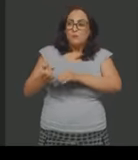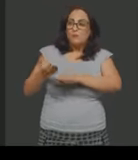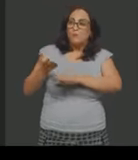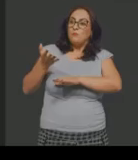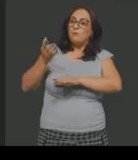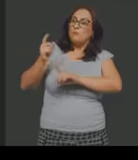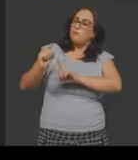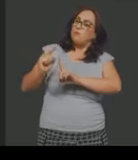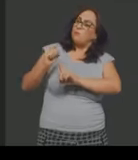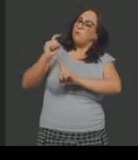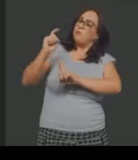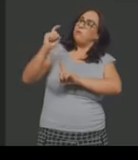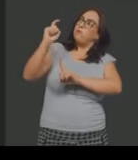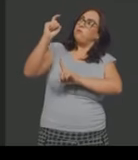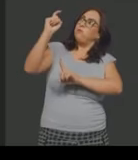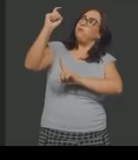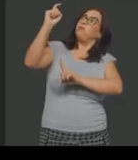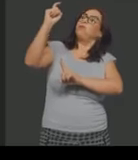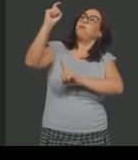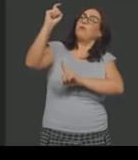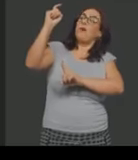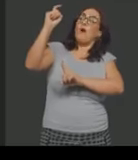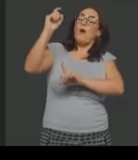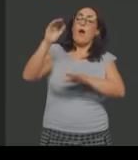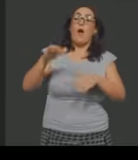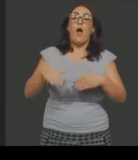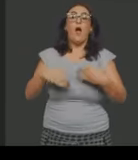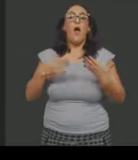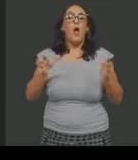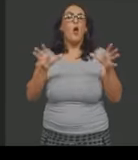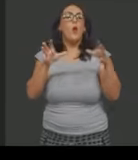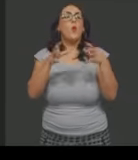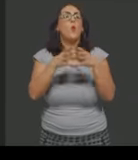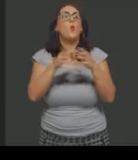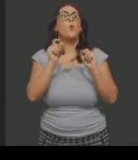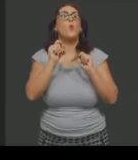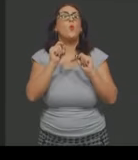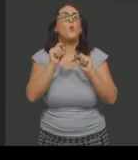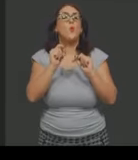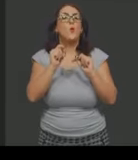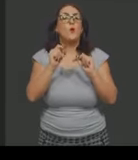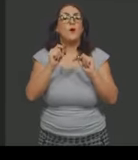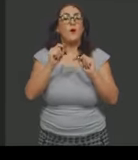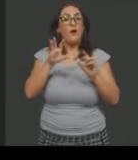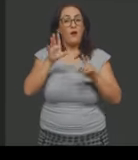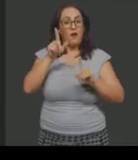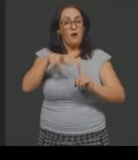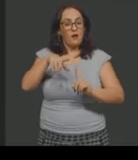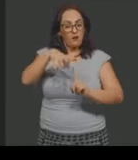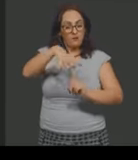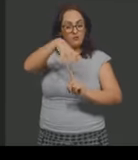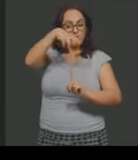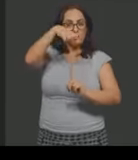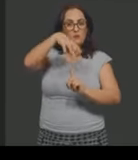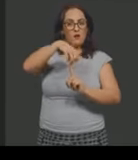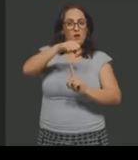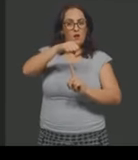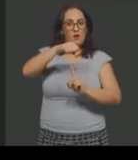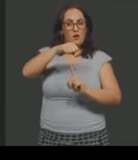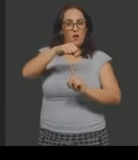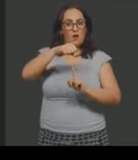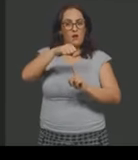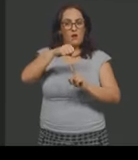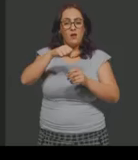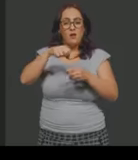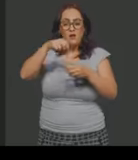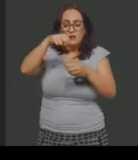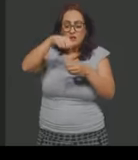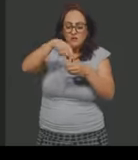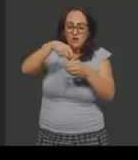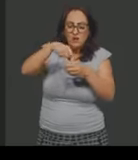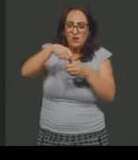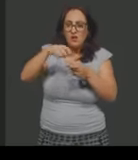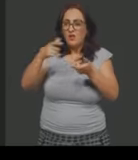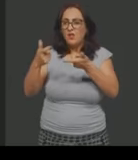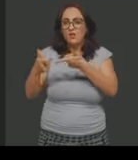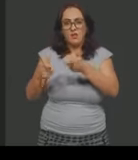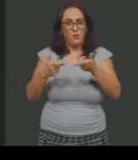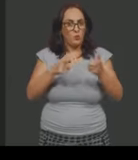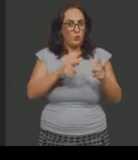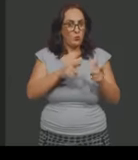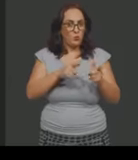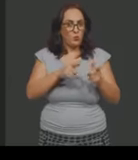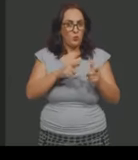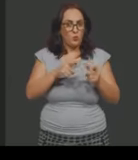grupo. Elas são vasculares, elas não vão possuir sementes, não possuem